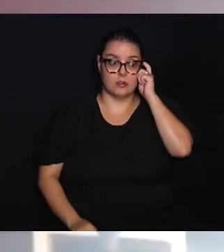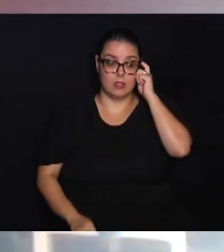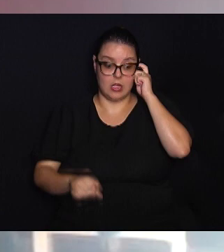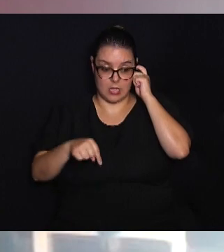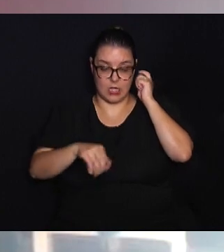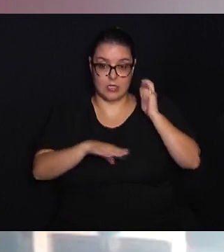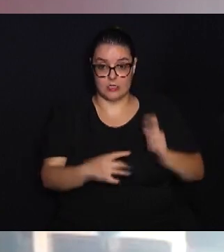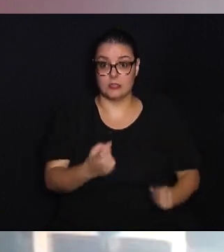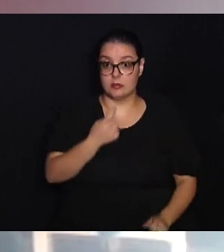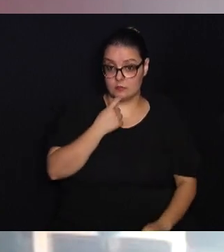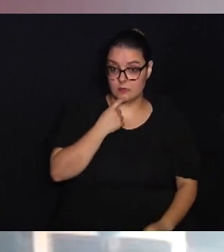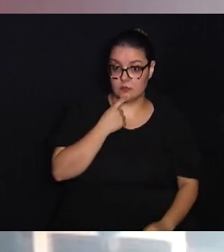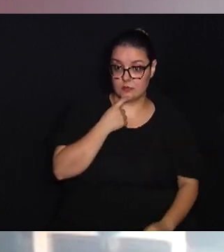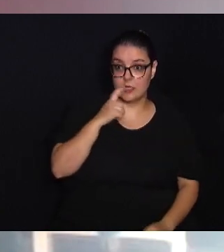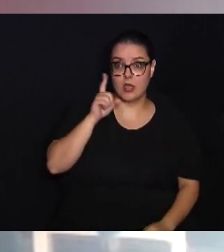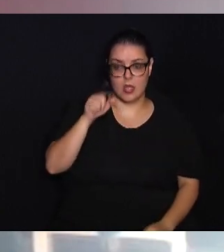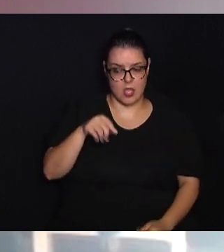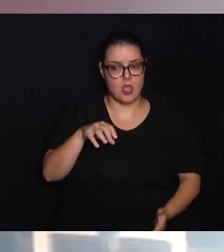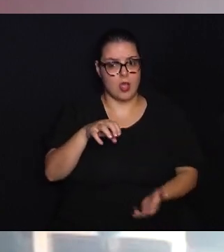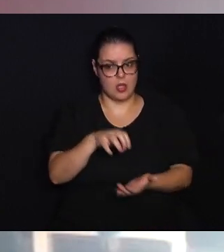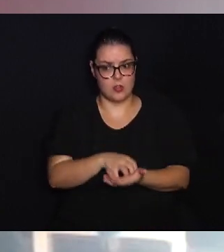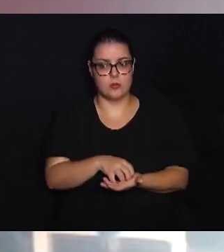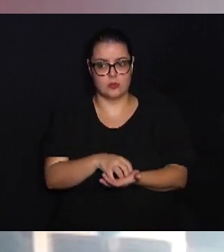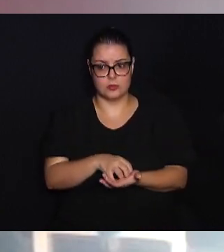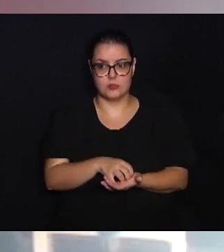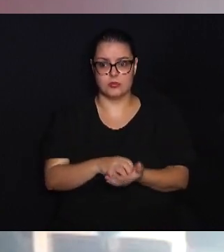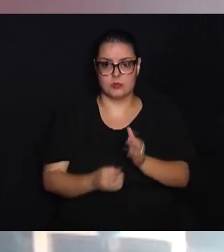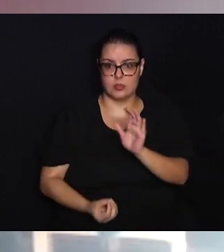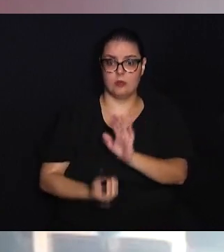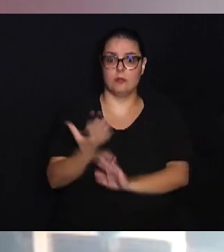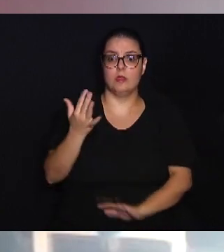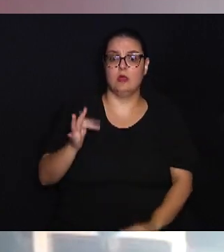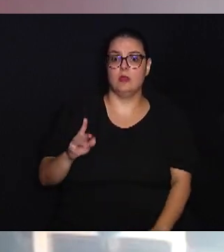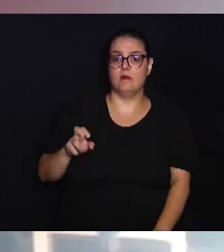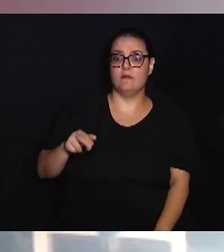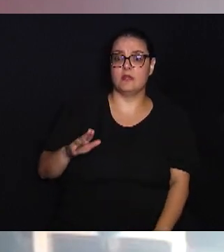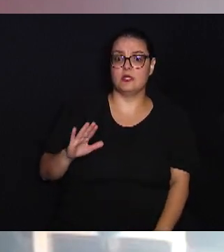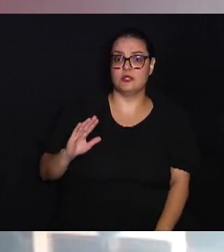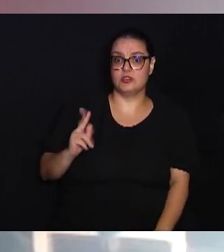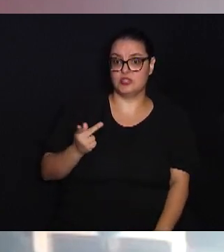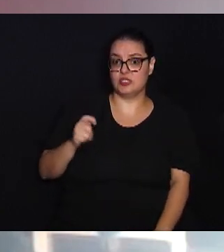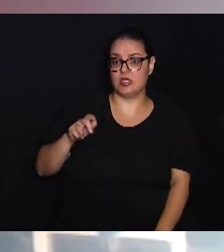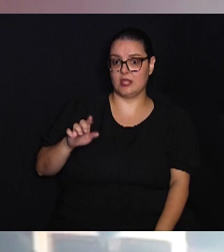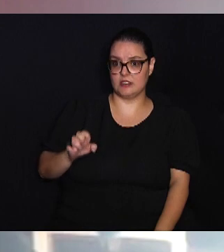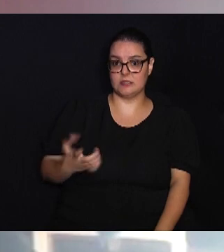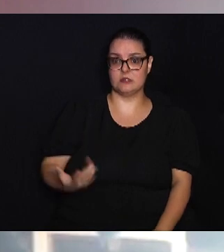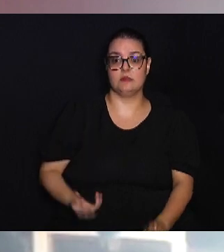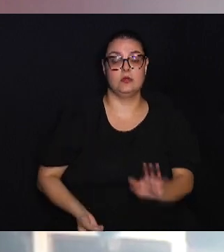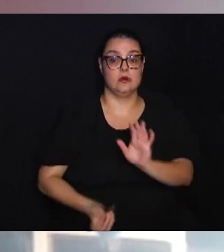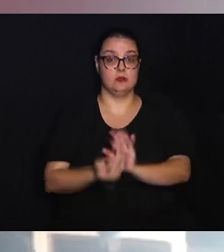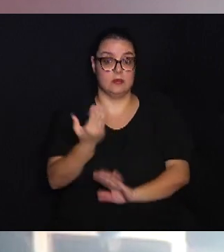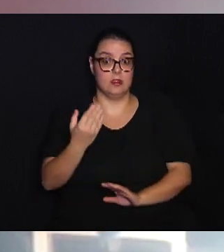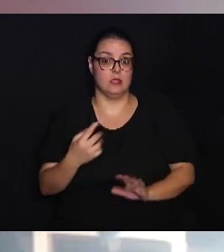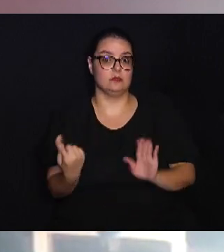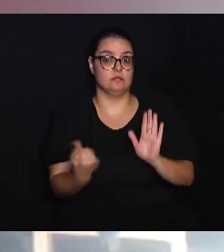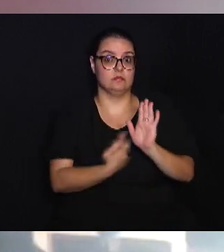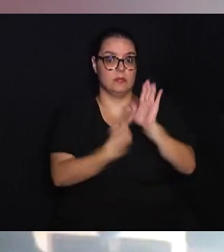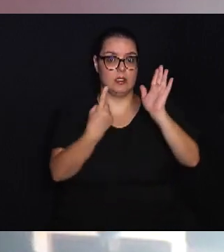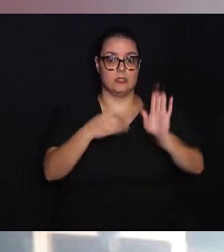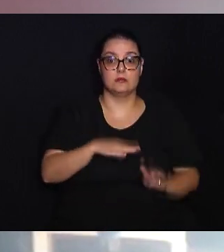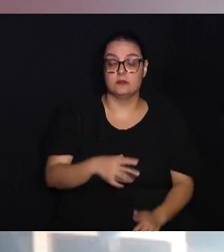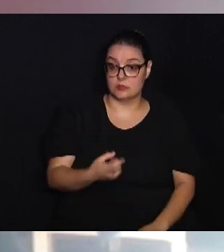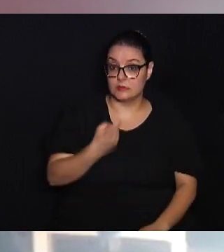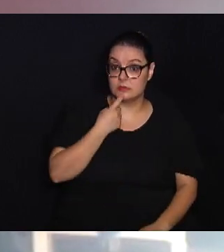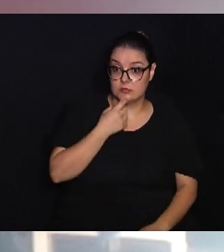cres Campinas é uma ela é um centro de de criação de franchise de que nasce mar nascem